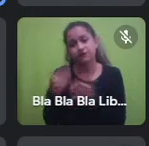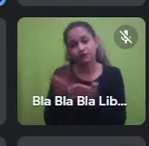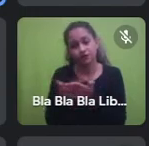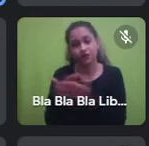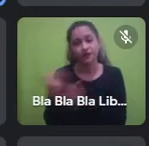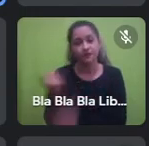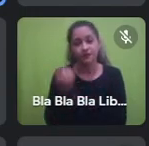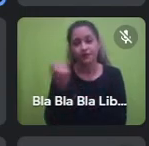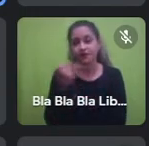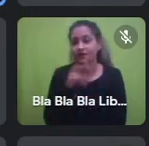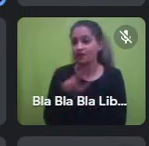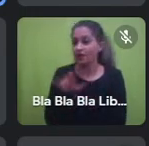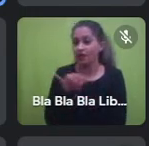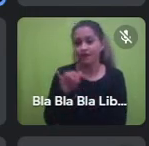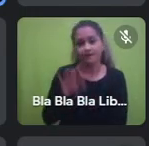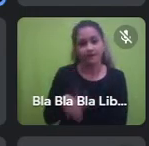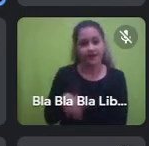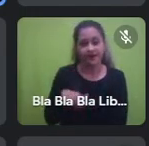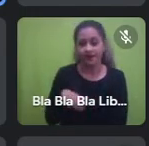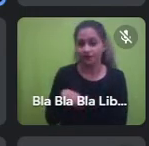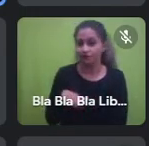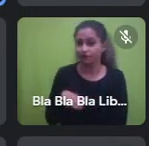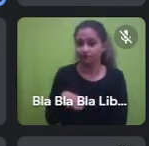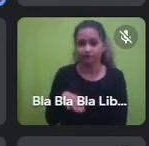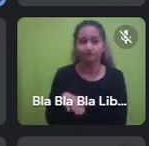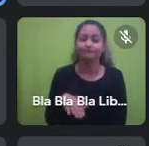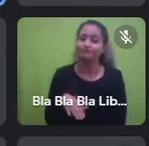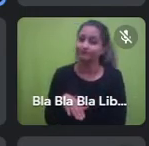um estudo barato de se fazer, tá, gente?